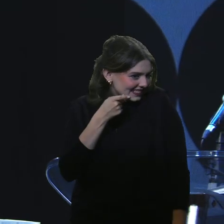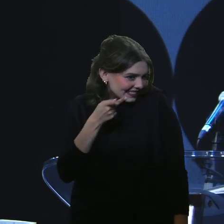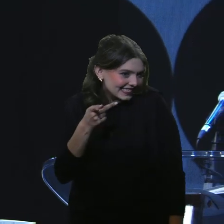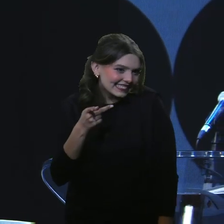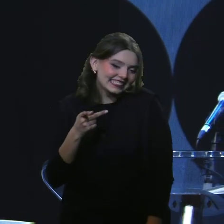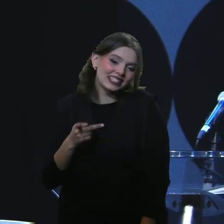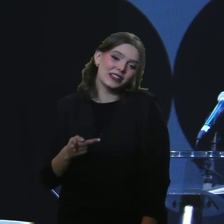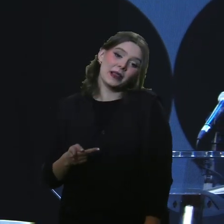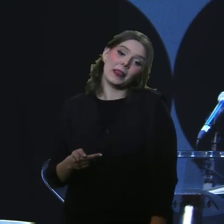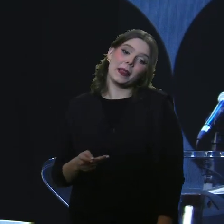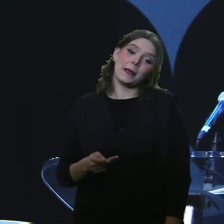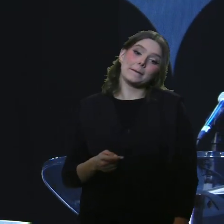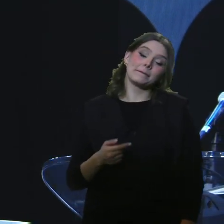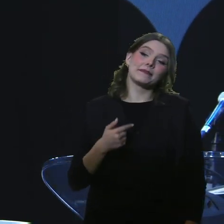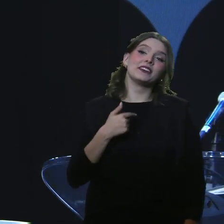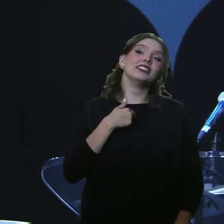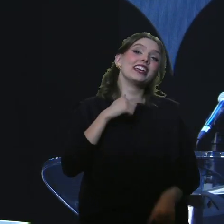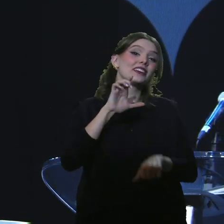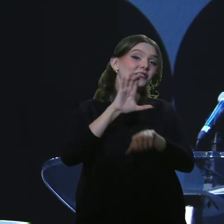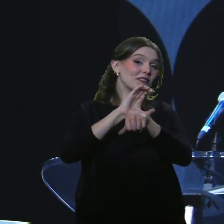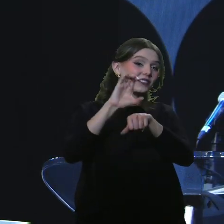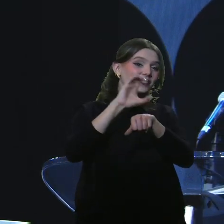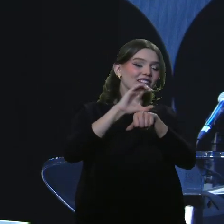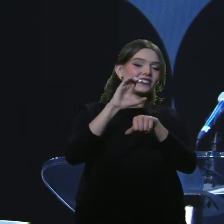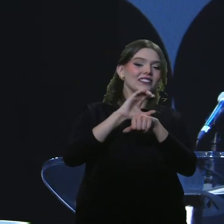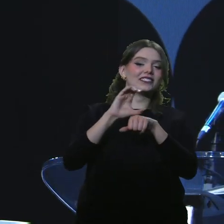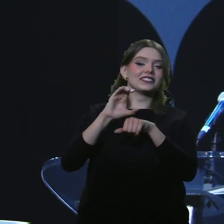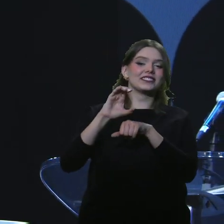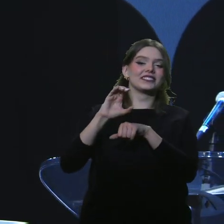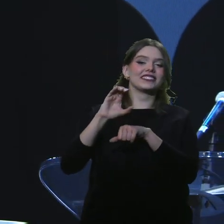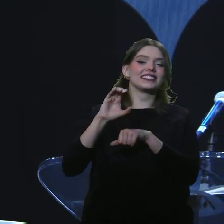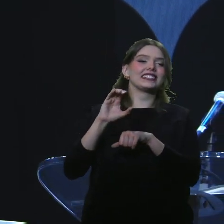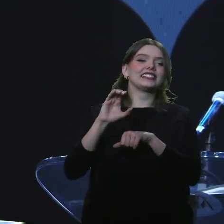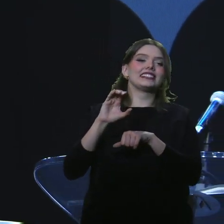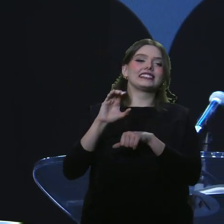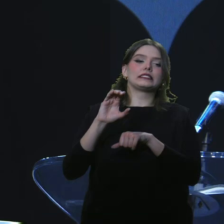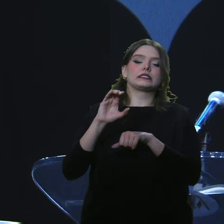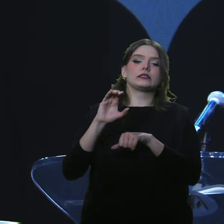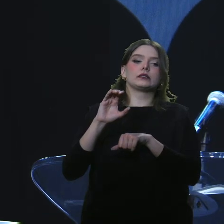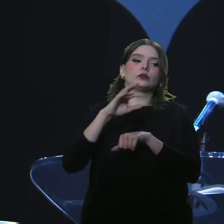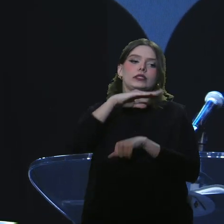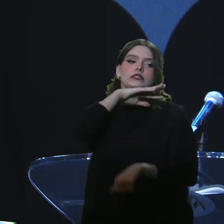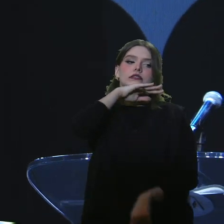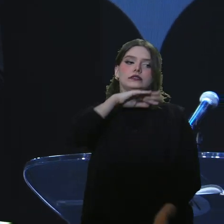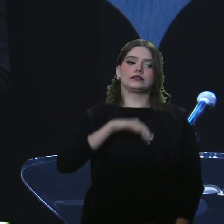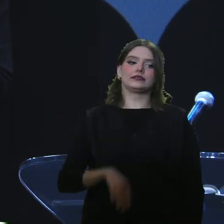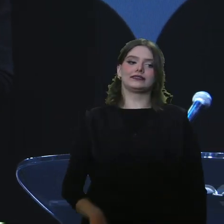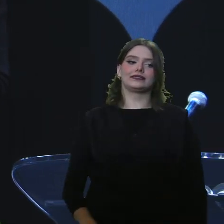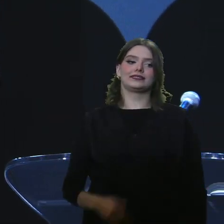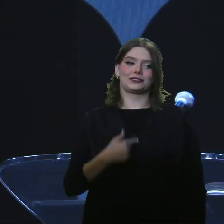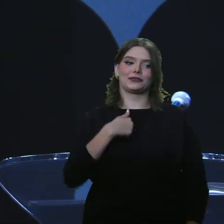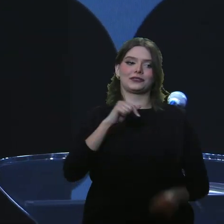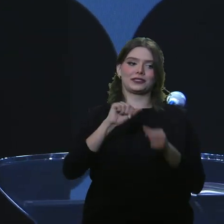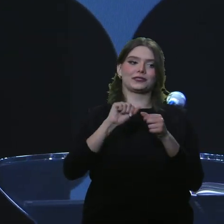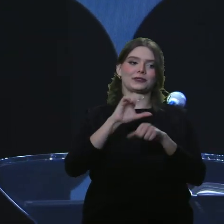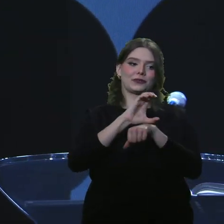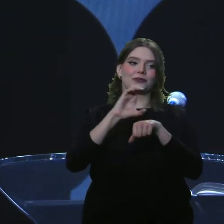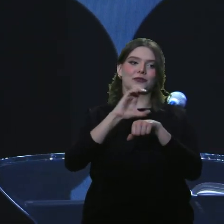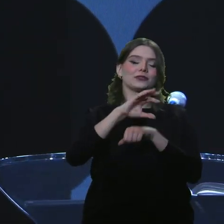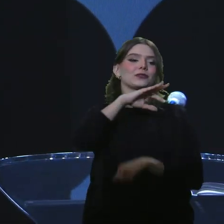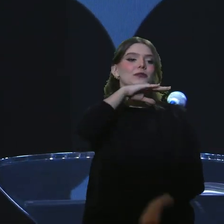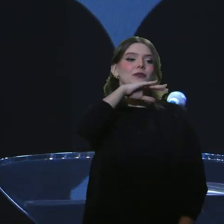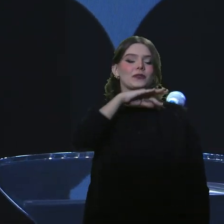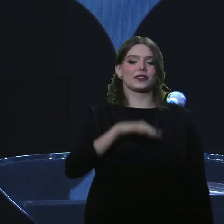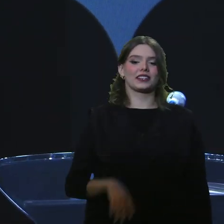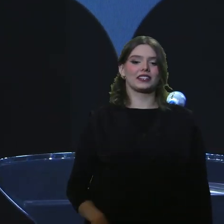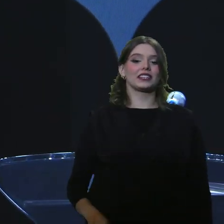Certo? Eu tenho até um curso de espanhol, que ele dura 10 segundos. Eu acredito que se você falar um pouco mais rápido e mais